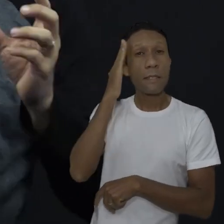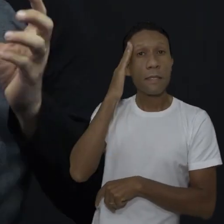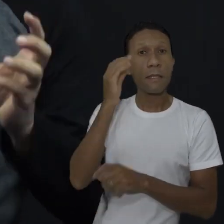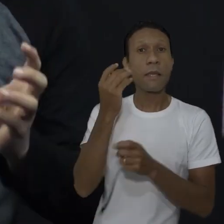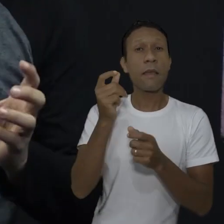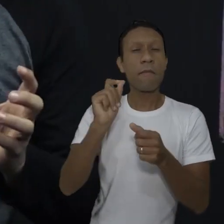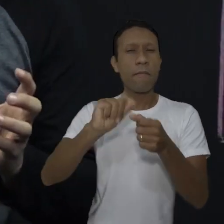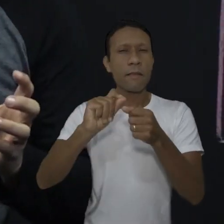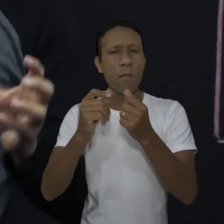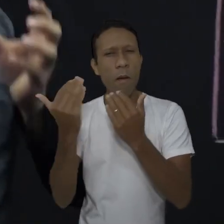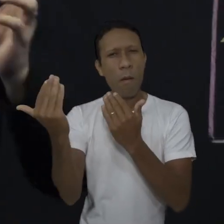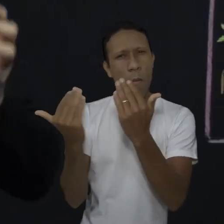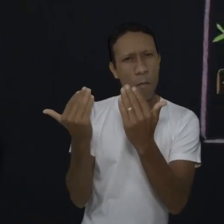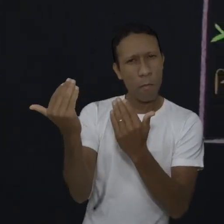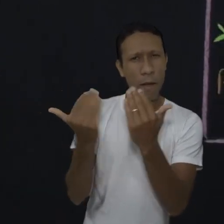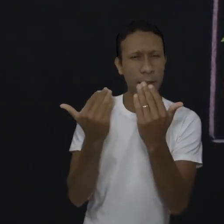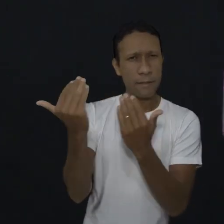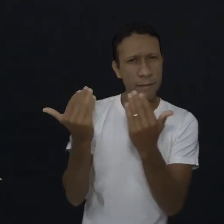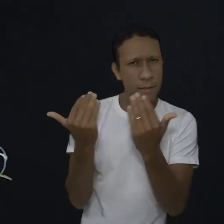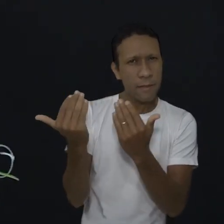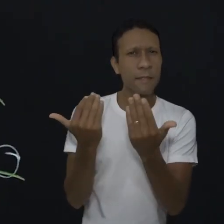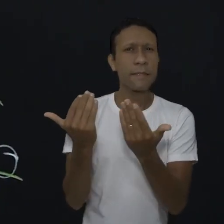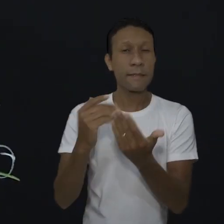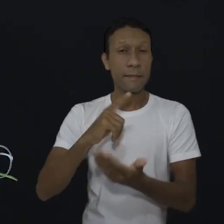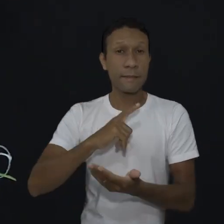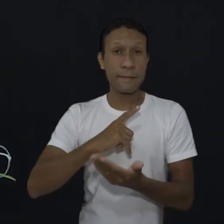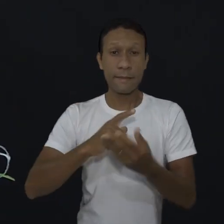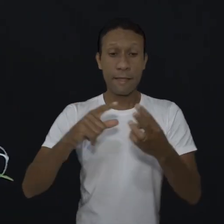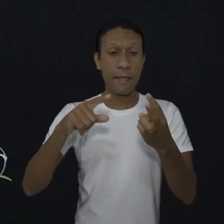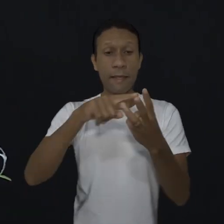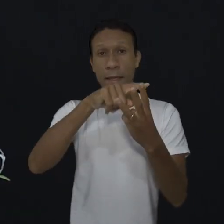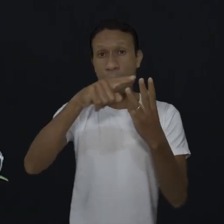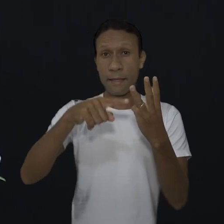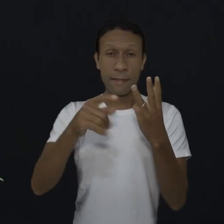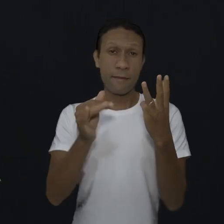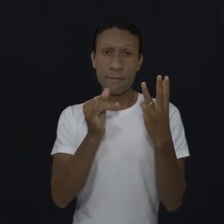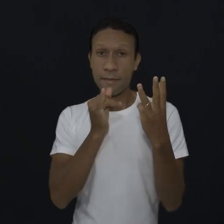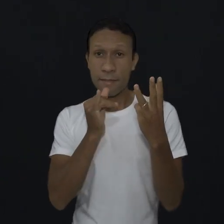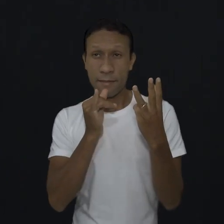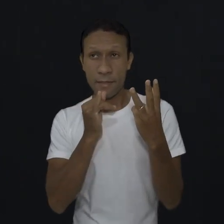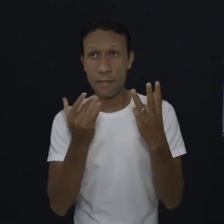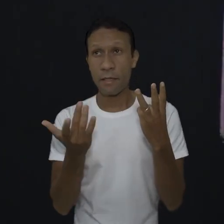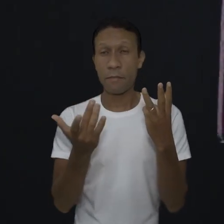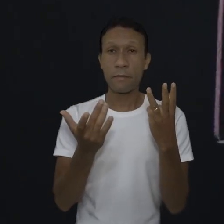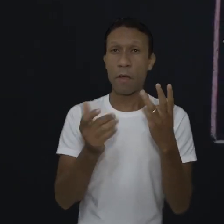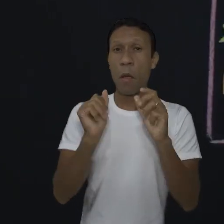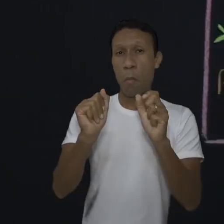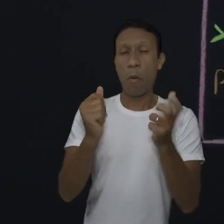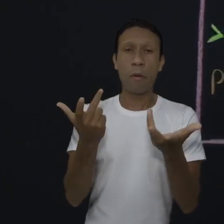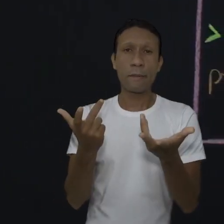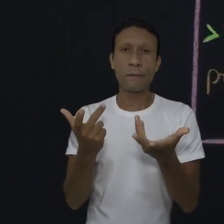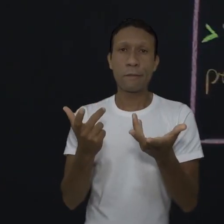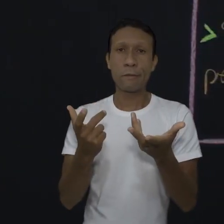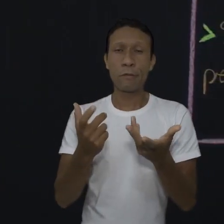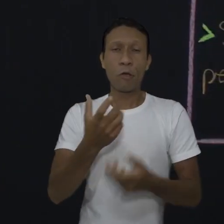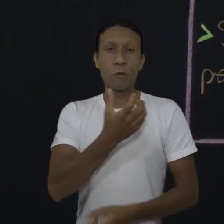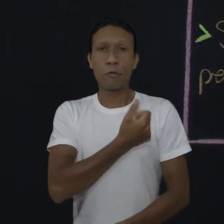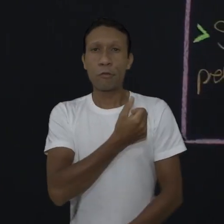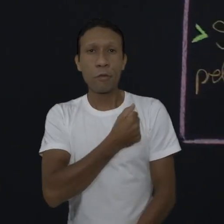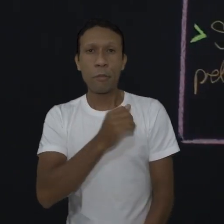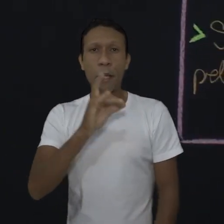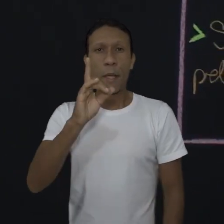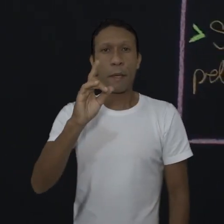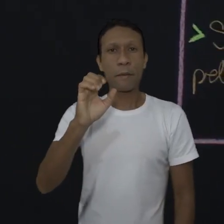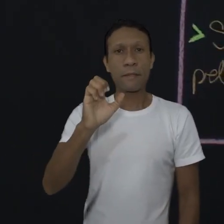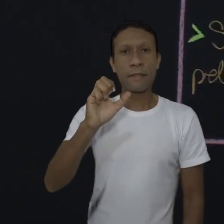que você saiba compará-los. E a comparação eu tenho 3 maneiras. eu posso dizer que o número decimal é igual